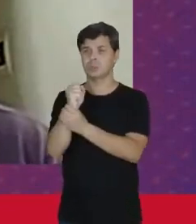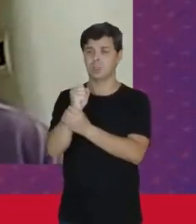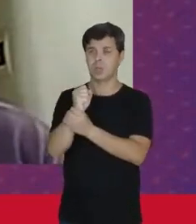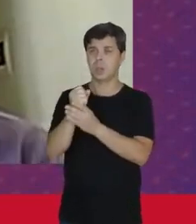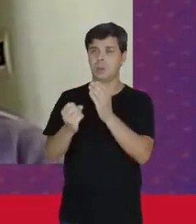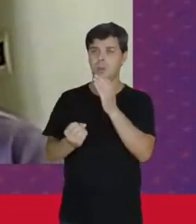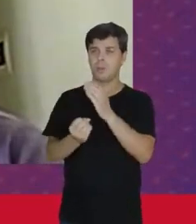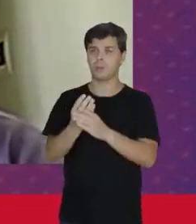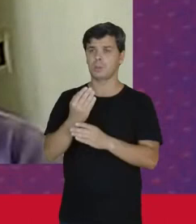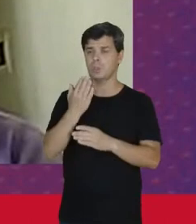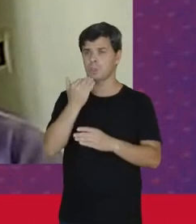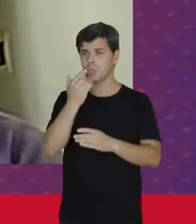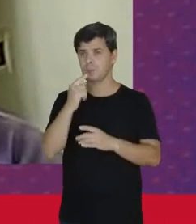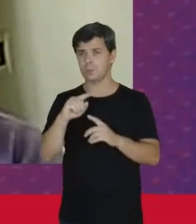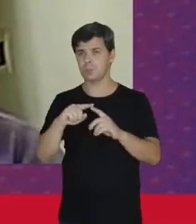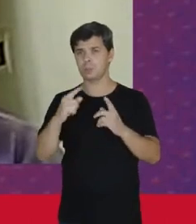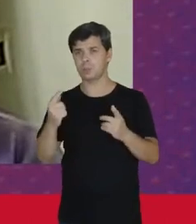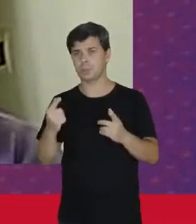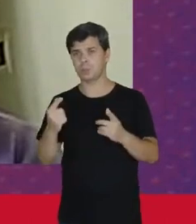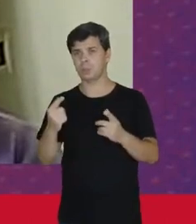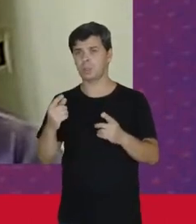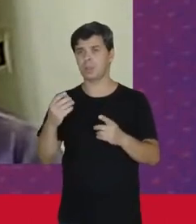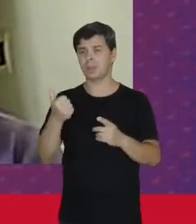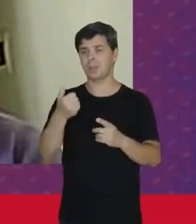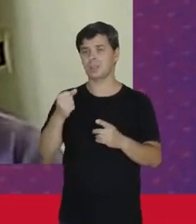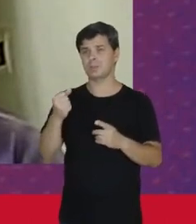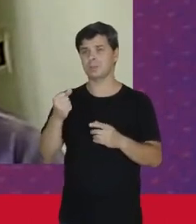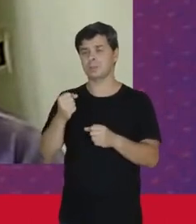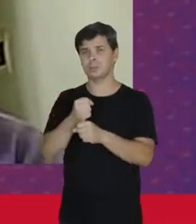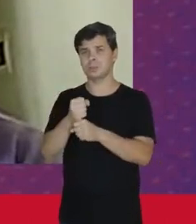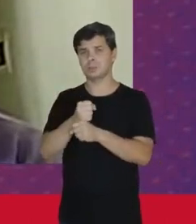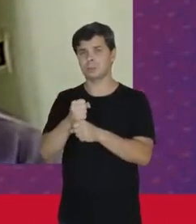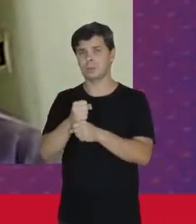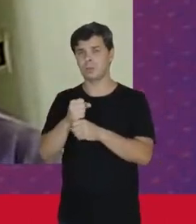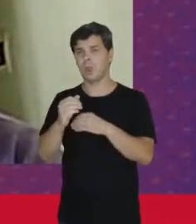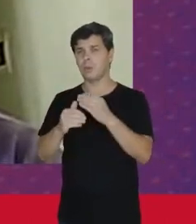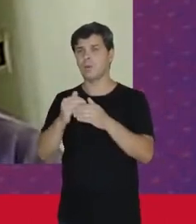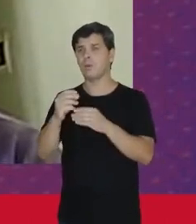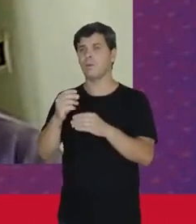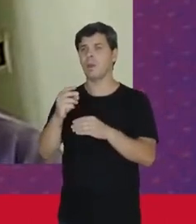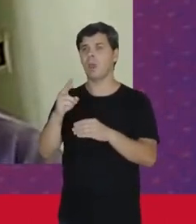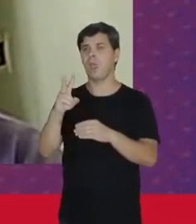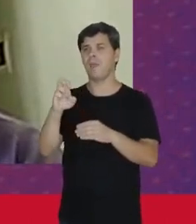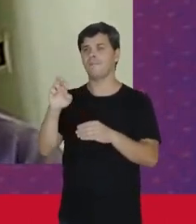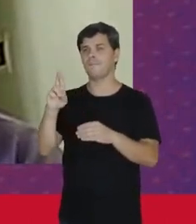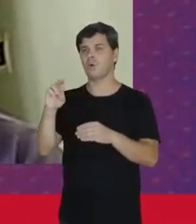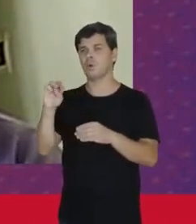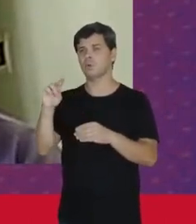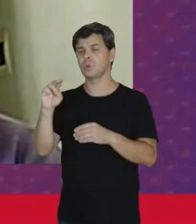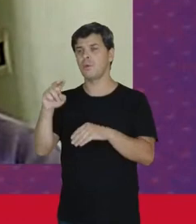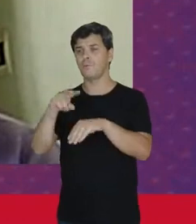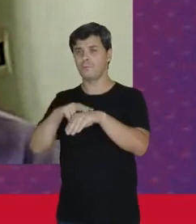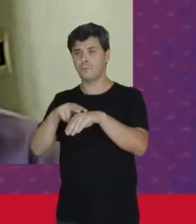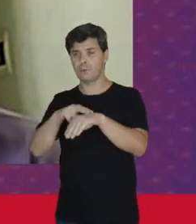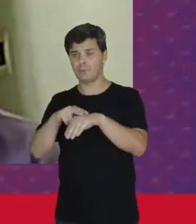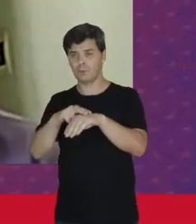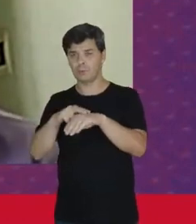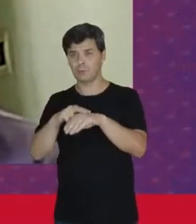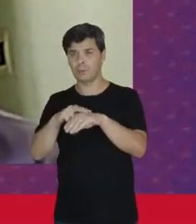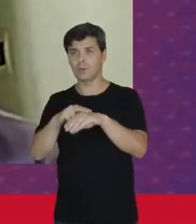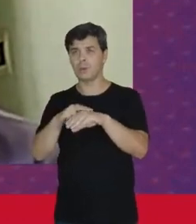de alimentos, né? Desde a década de 60, com a Revolução Verde e a implantação desse pacote